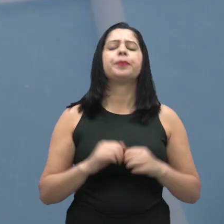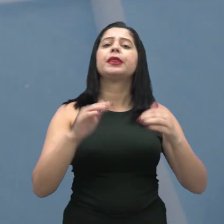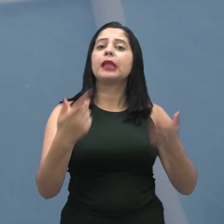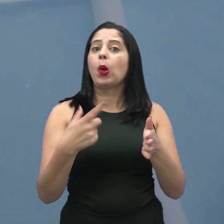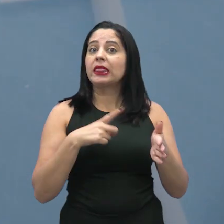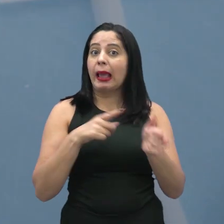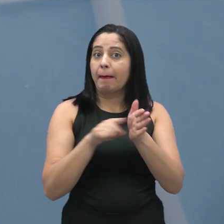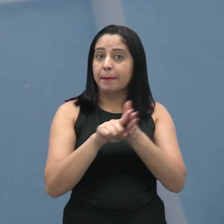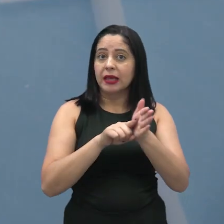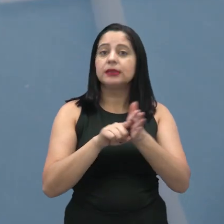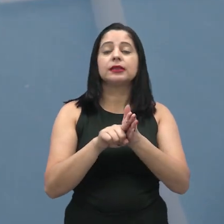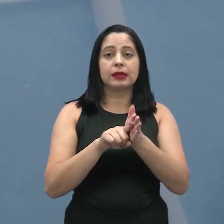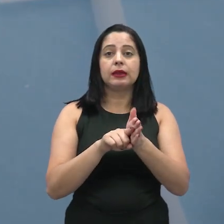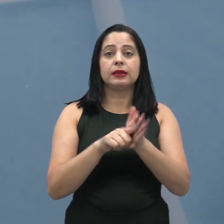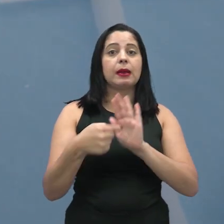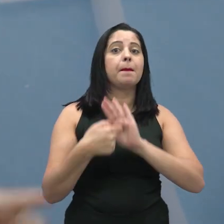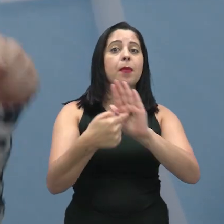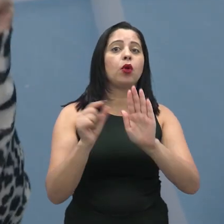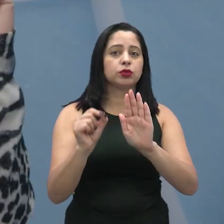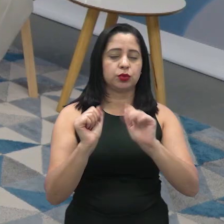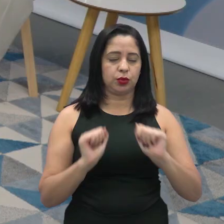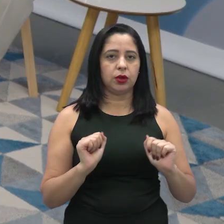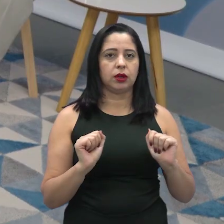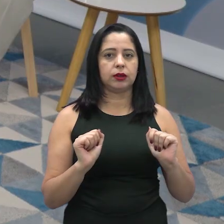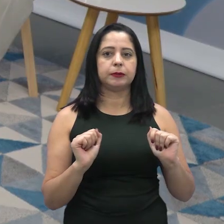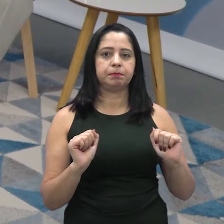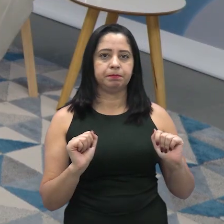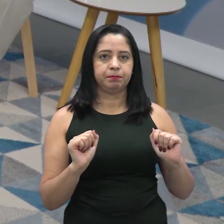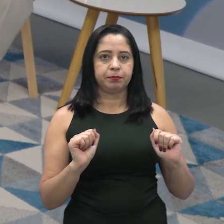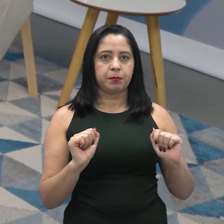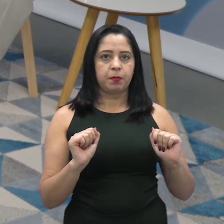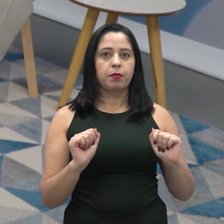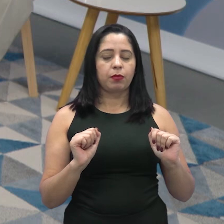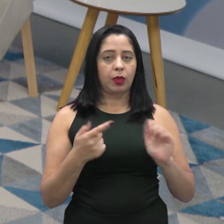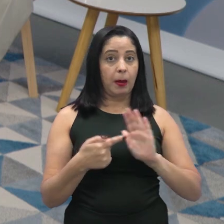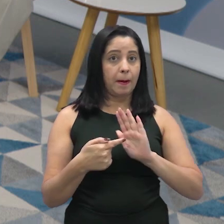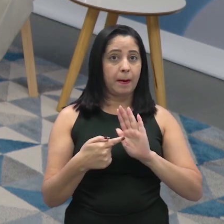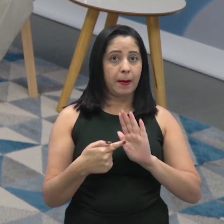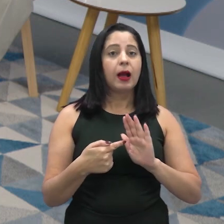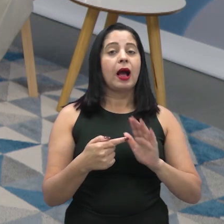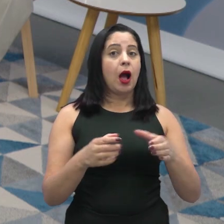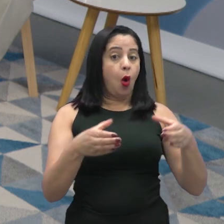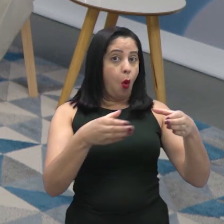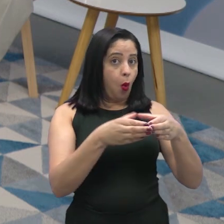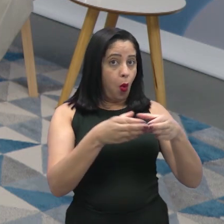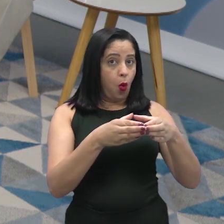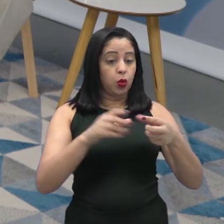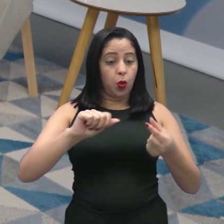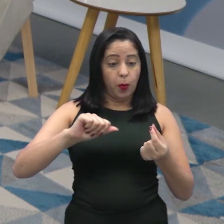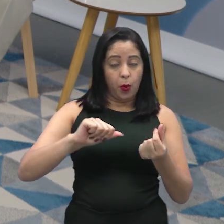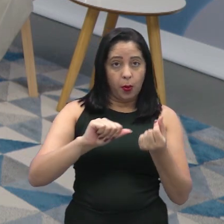recente do Quaest, e aí nessa pesquisa, olha só, apontou que essa nova classe